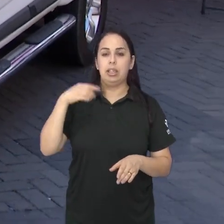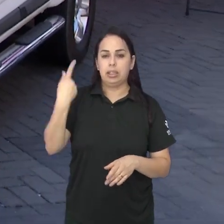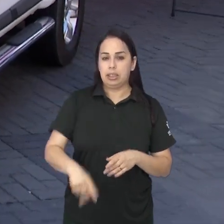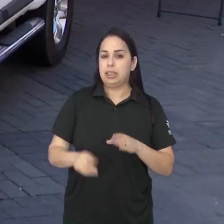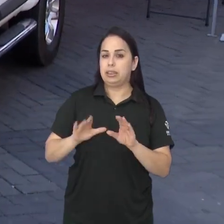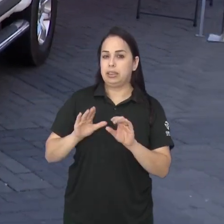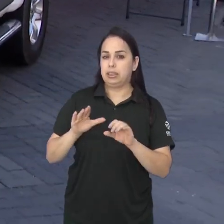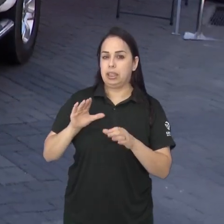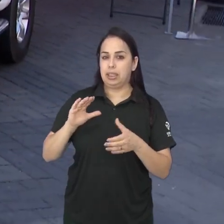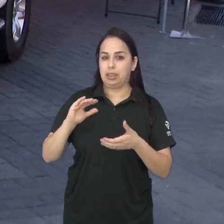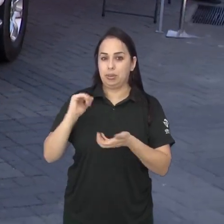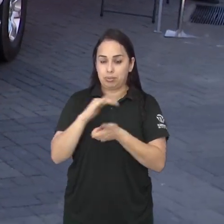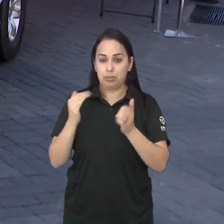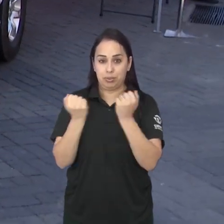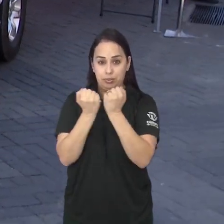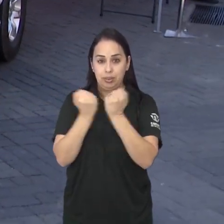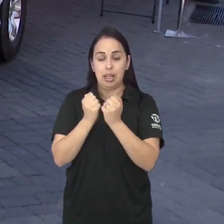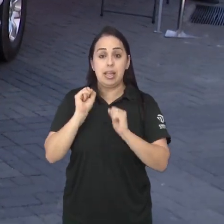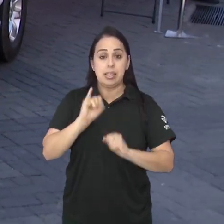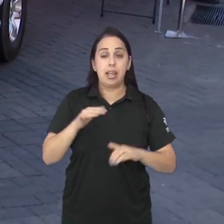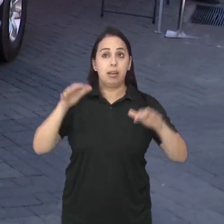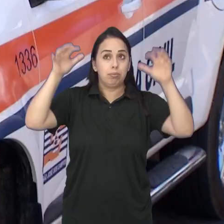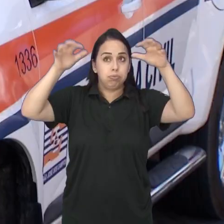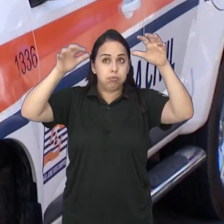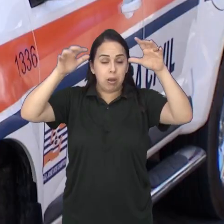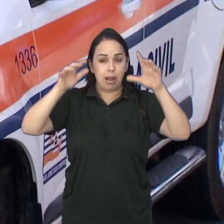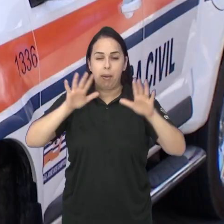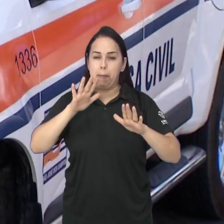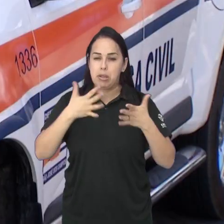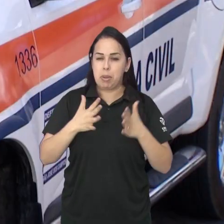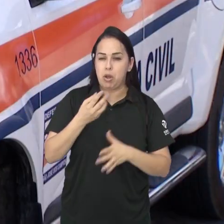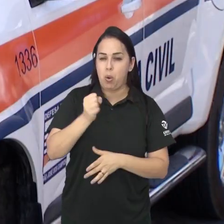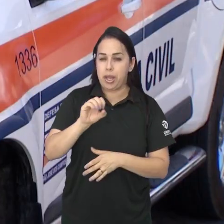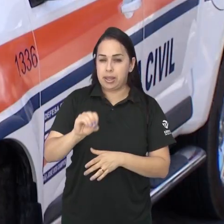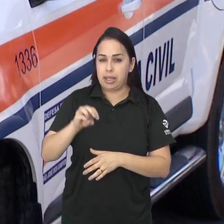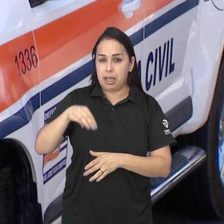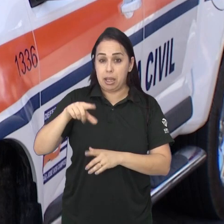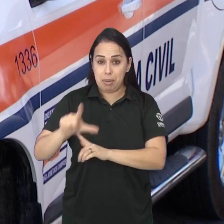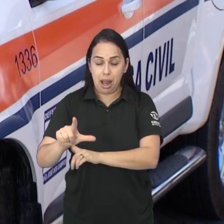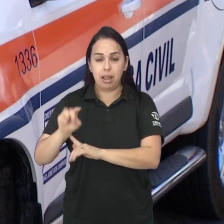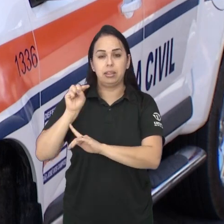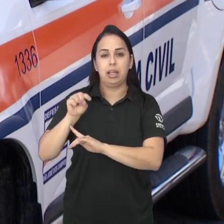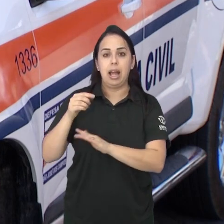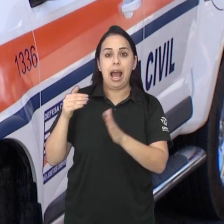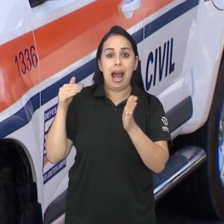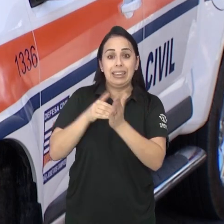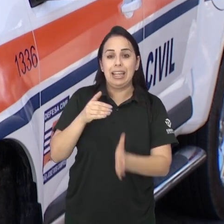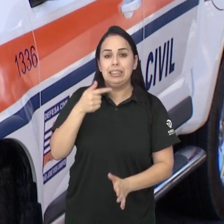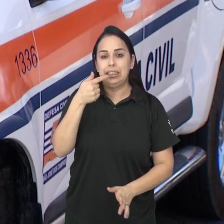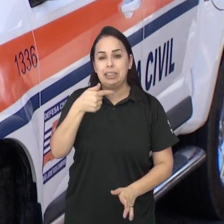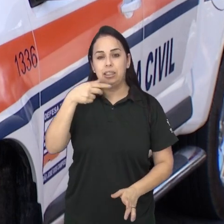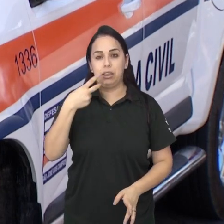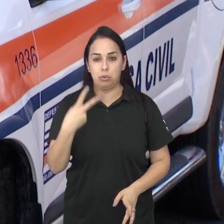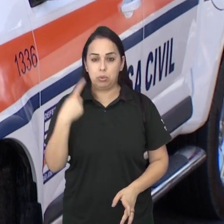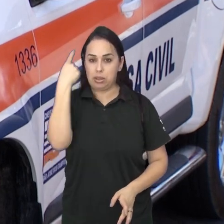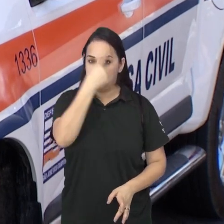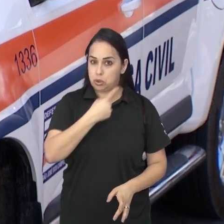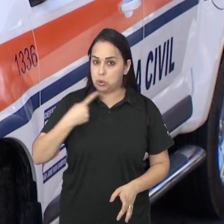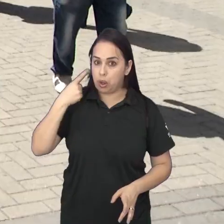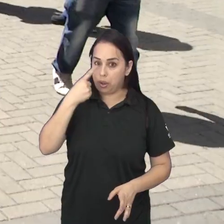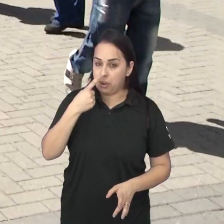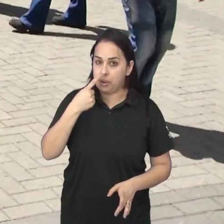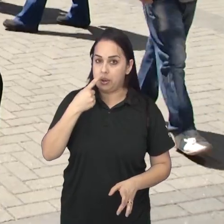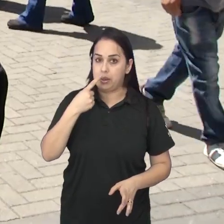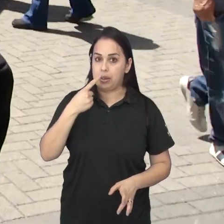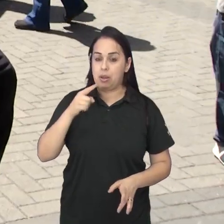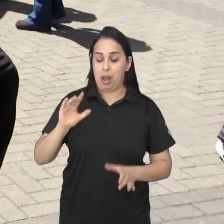em São José, ainda explica que se o volume de chuvas atingir 80 milímetros em até 72 horas ou menos,